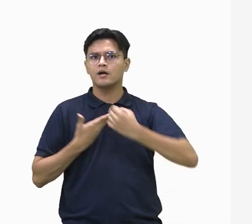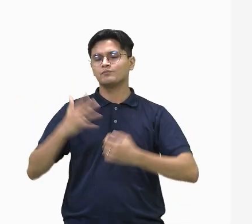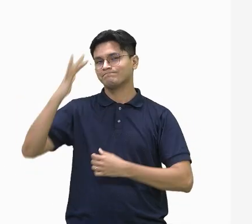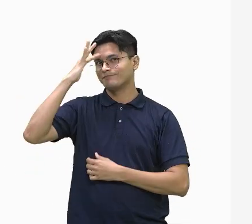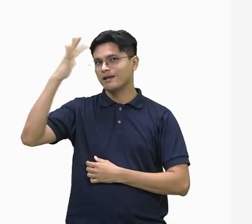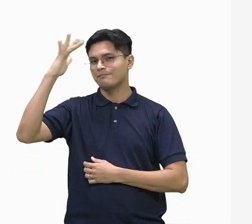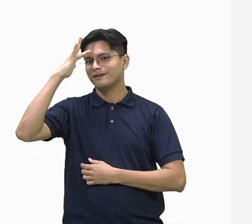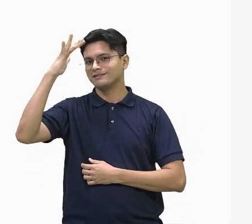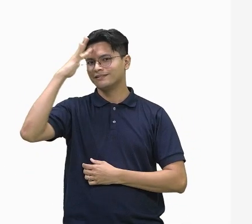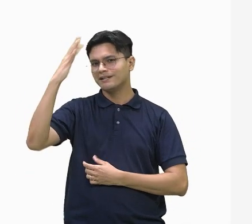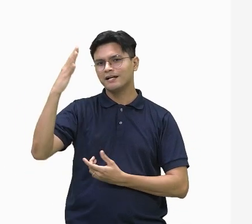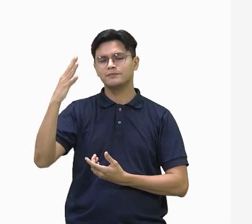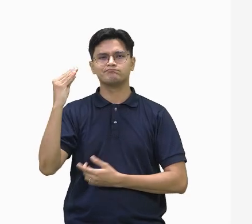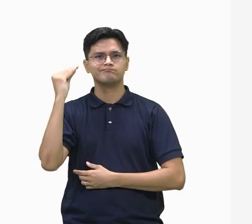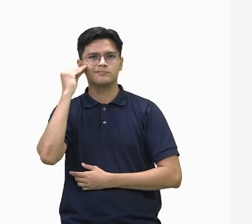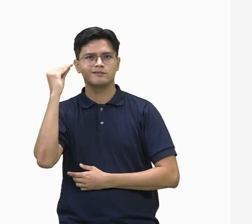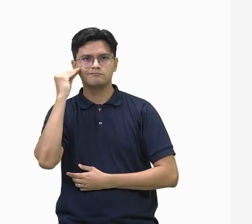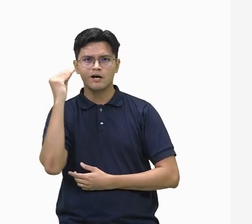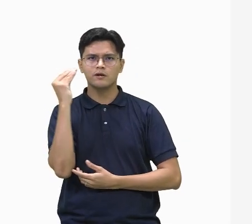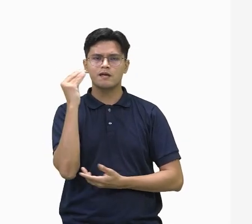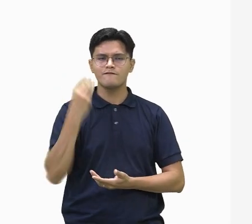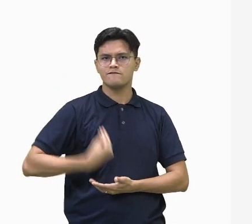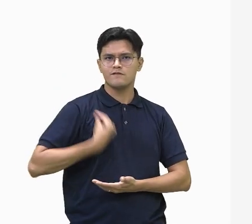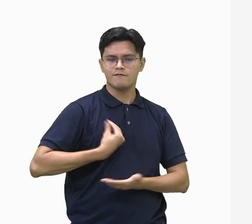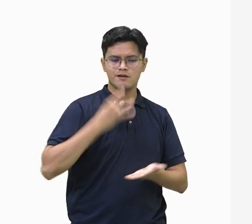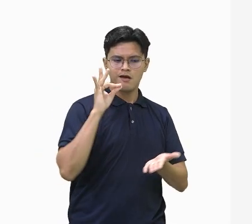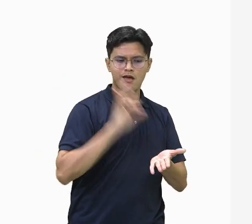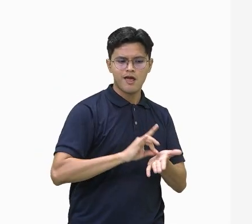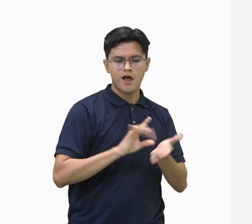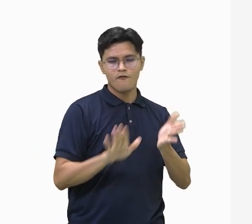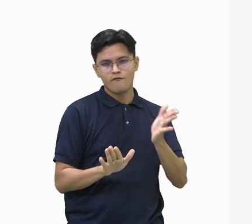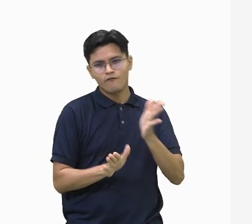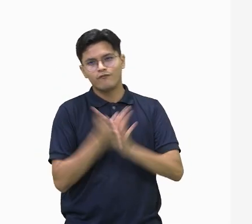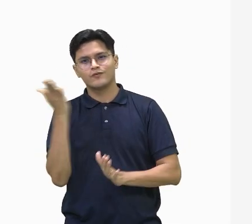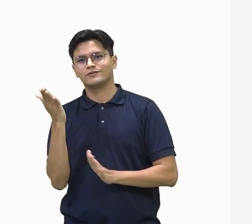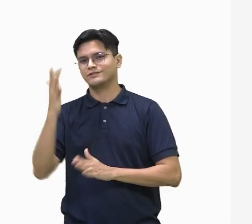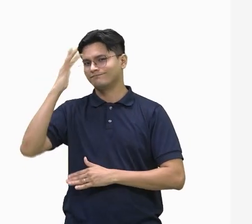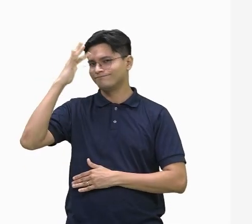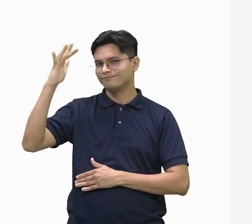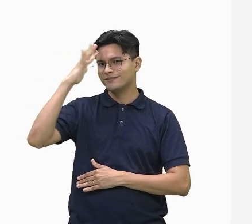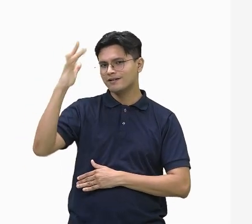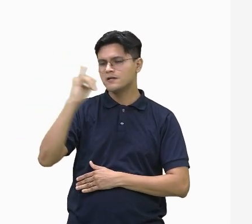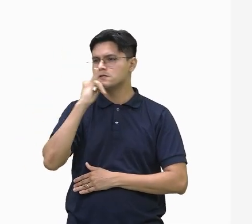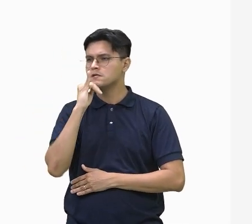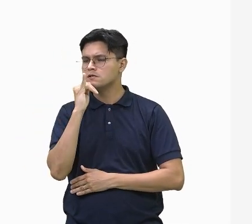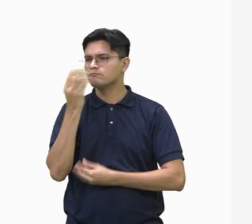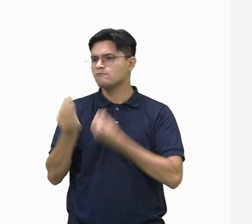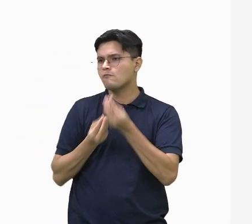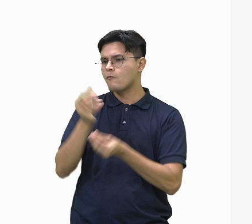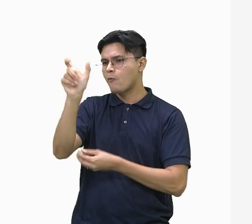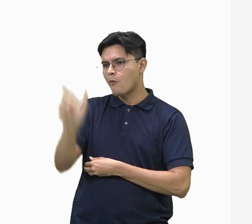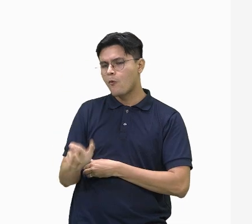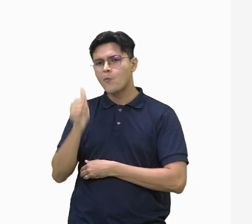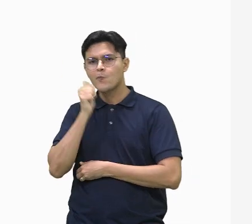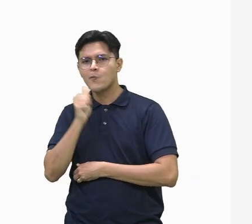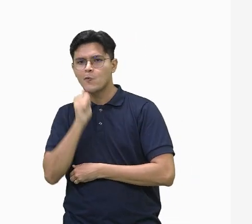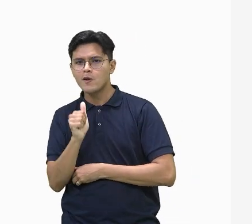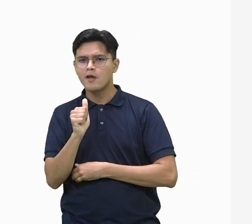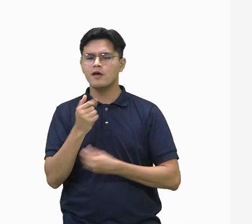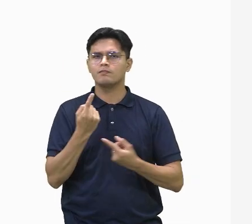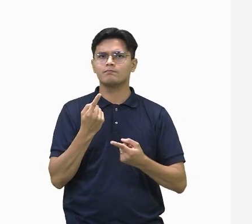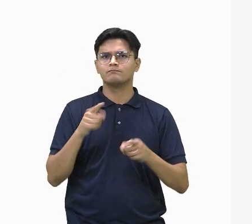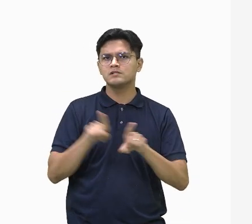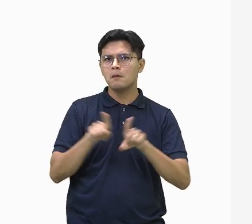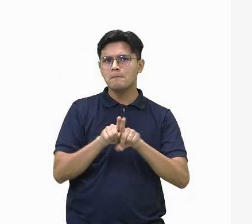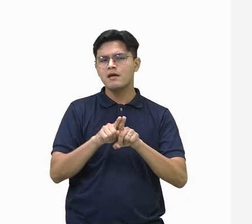da realidade, então ele vai sempre idealizar a mulher, a vida, a morte, né?